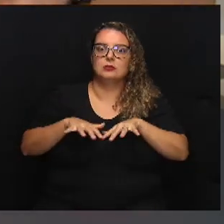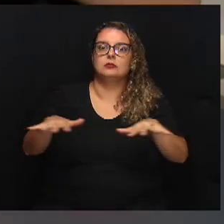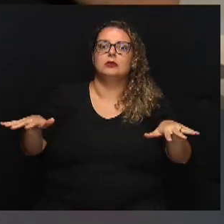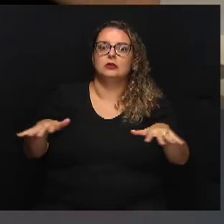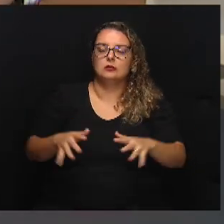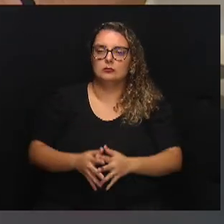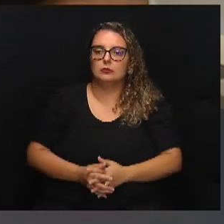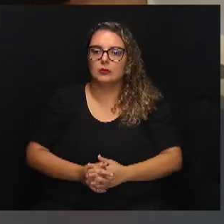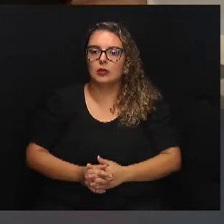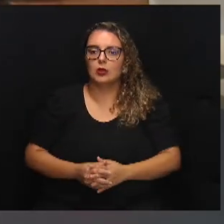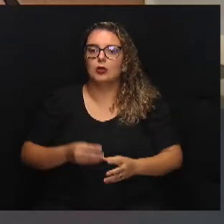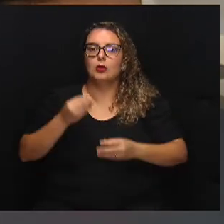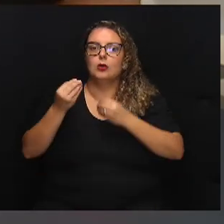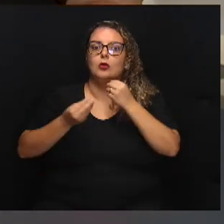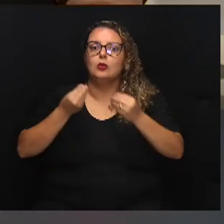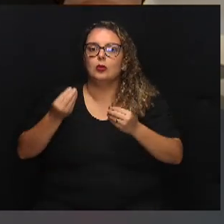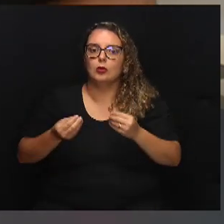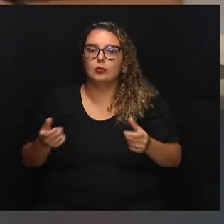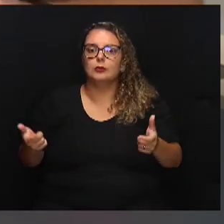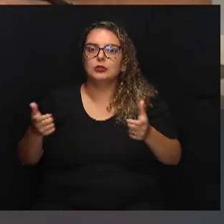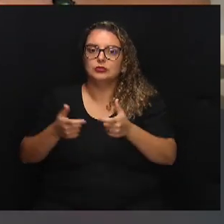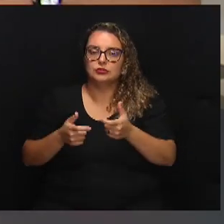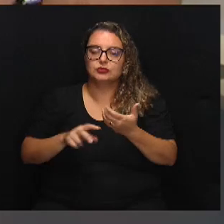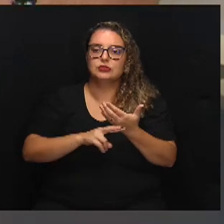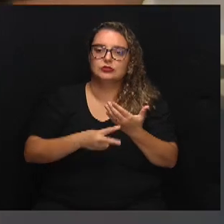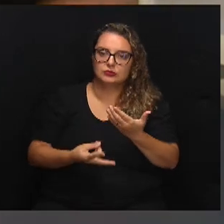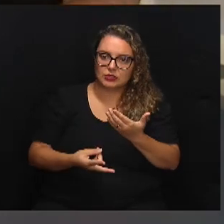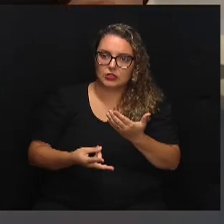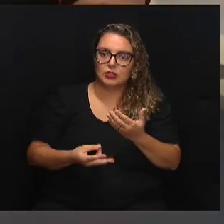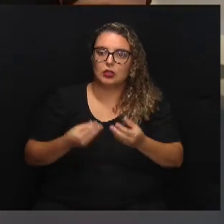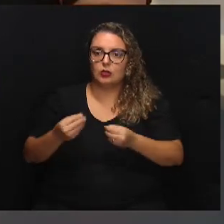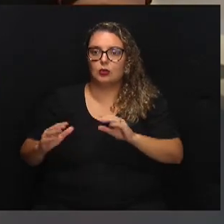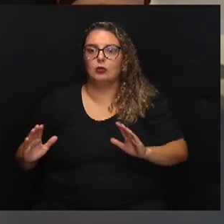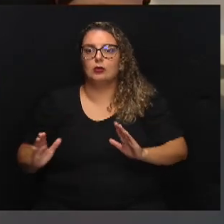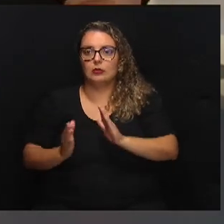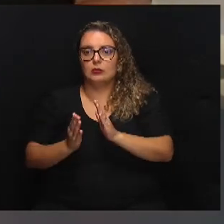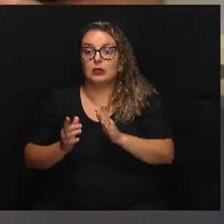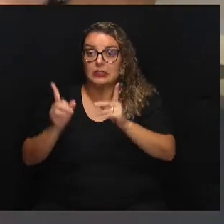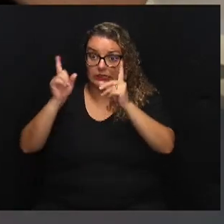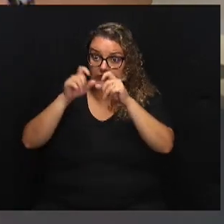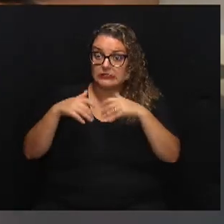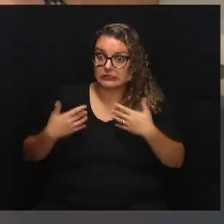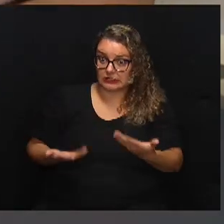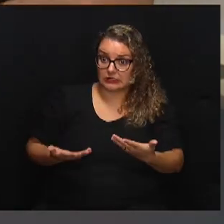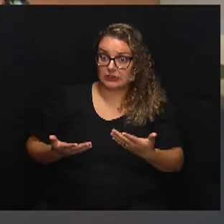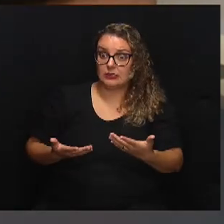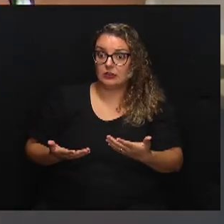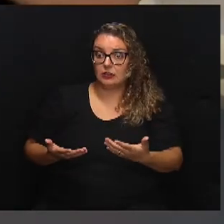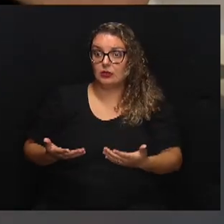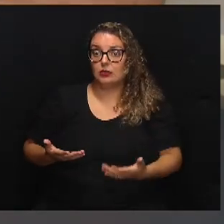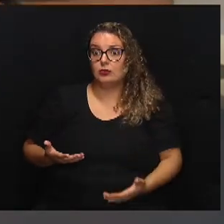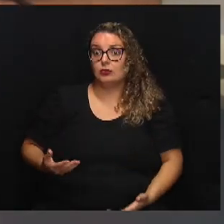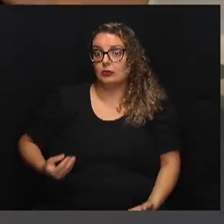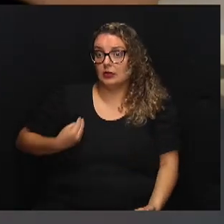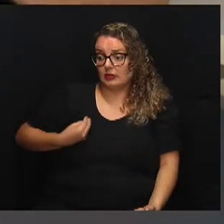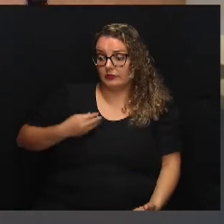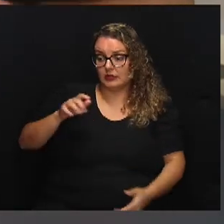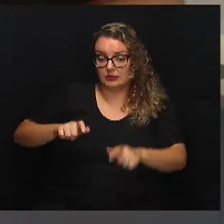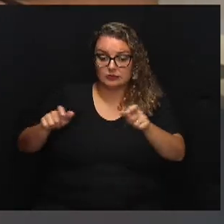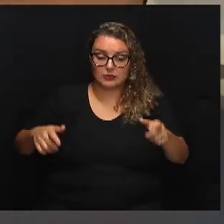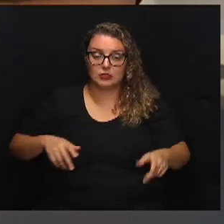Perfeito. Como que nós reduziríamos esses impactos? Quer dizer, como que a gente enfrentaria esse desafio quanto à vida das pessoas